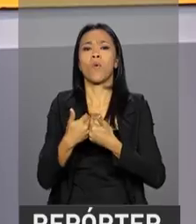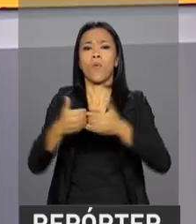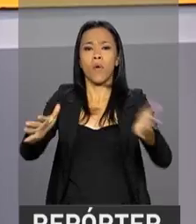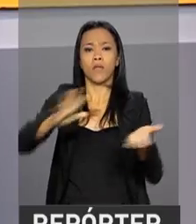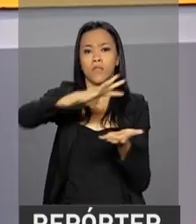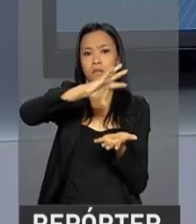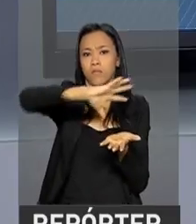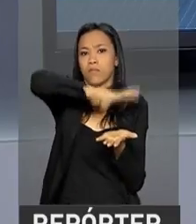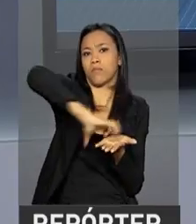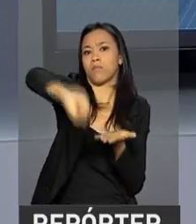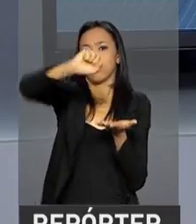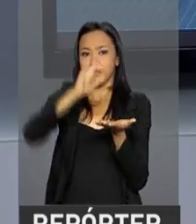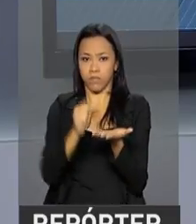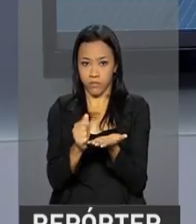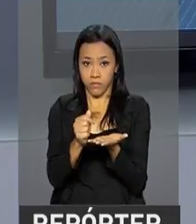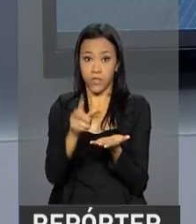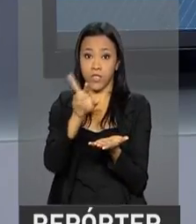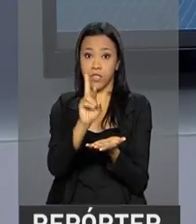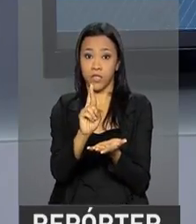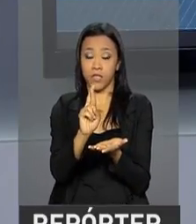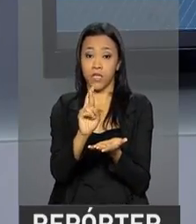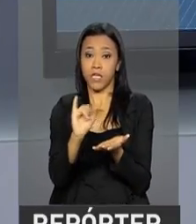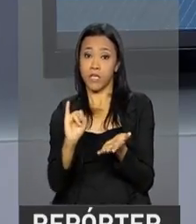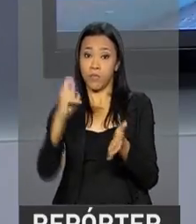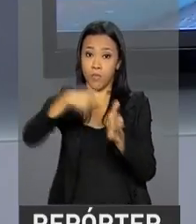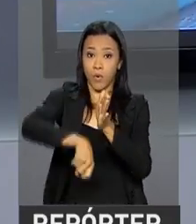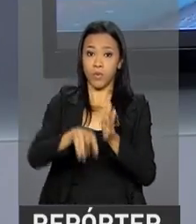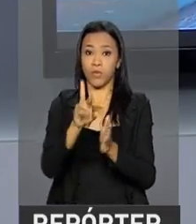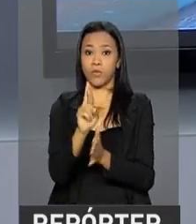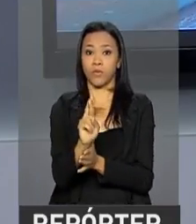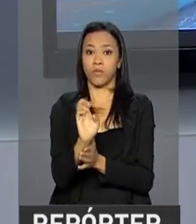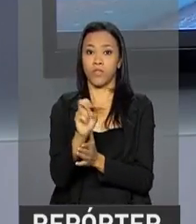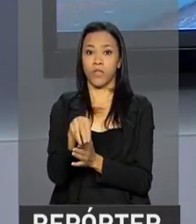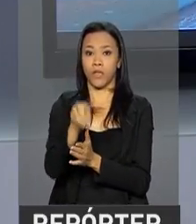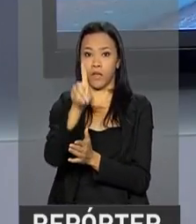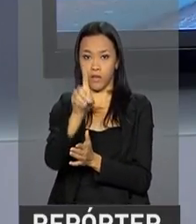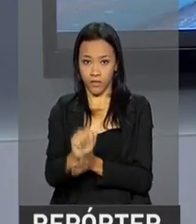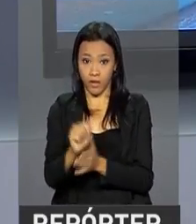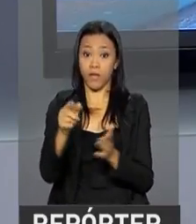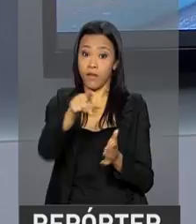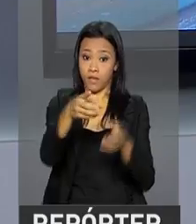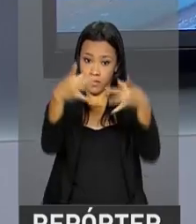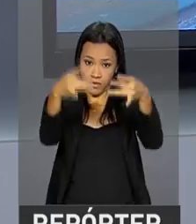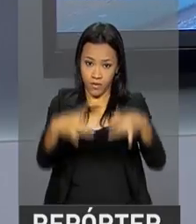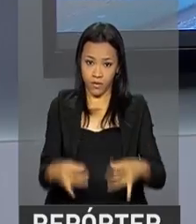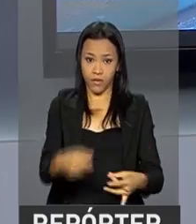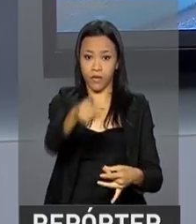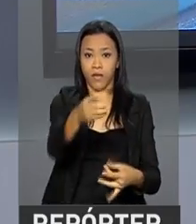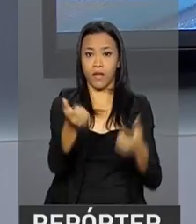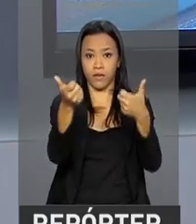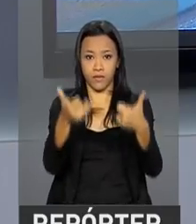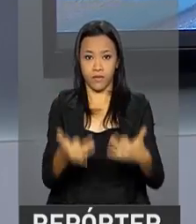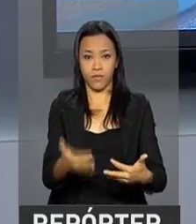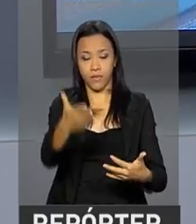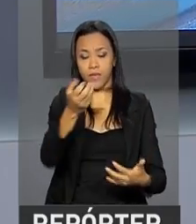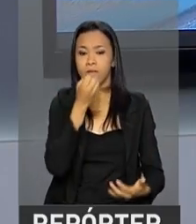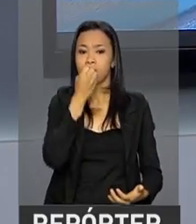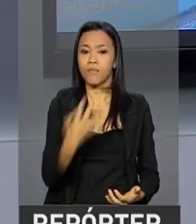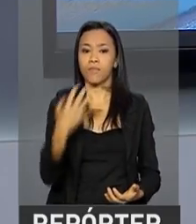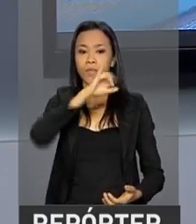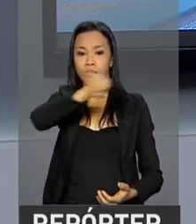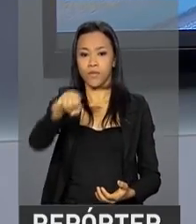de renda. Vamos conversar então ao vivo com o repórter João Pedro Neto, que tem os detalhes para a gente. Bom dia,